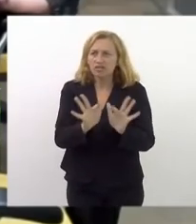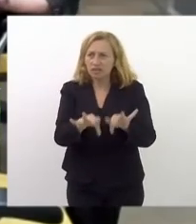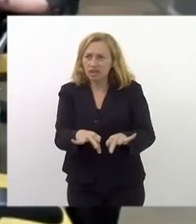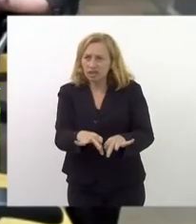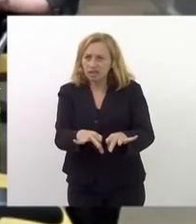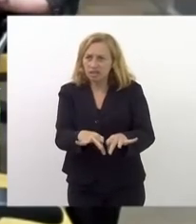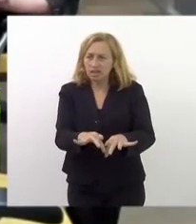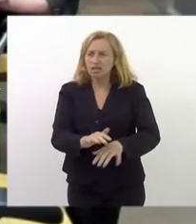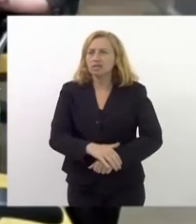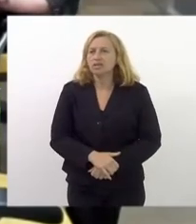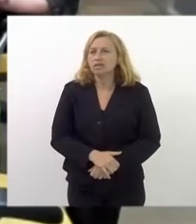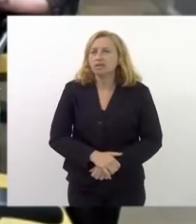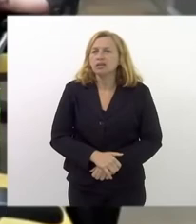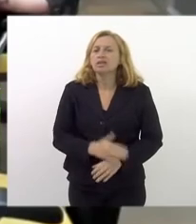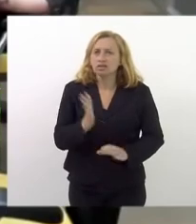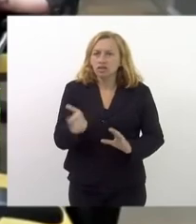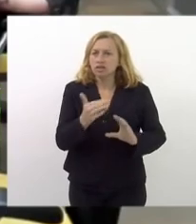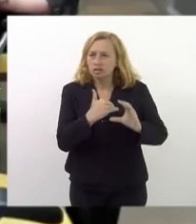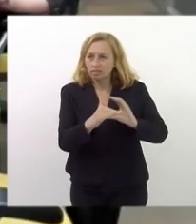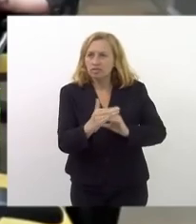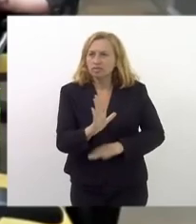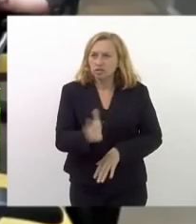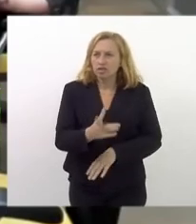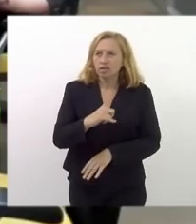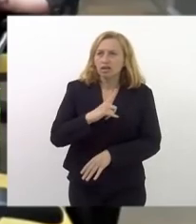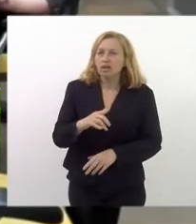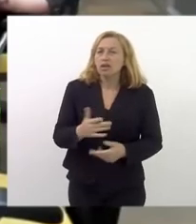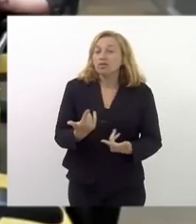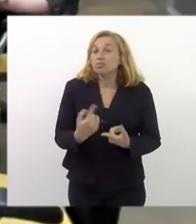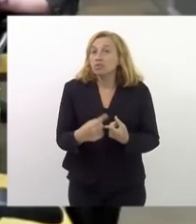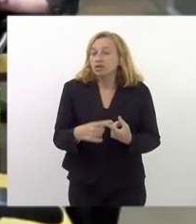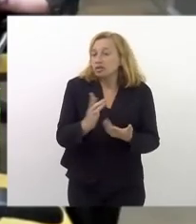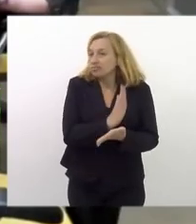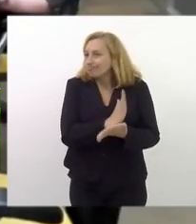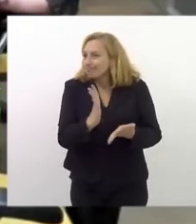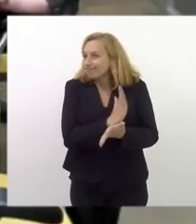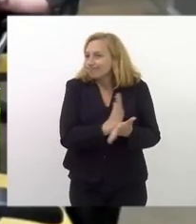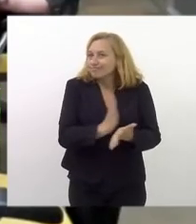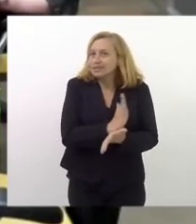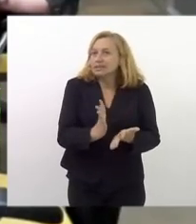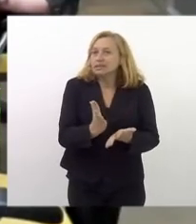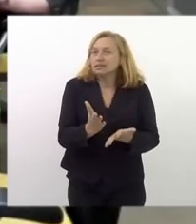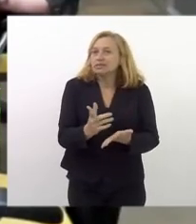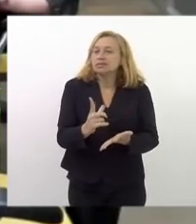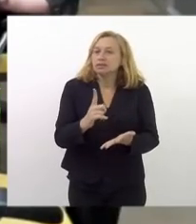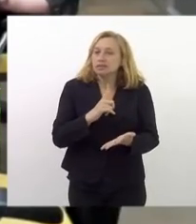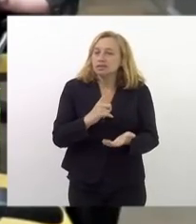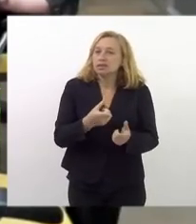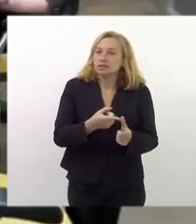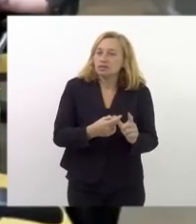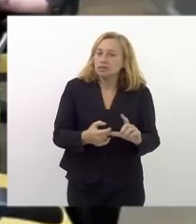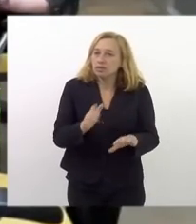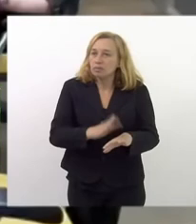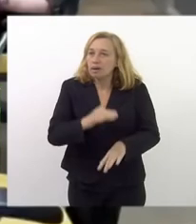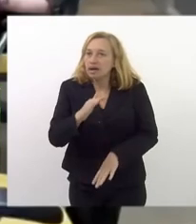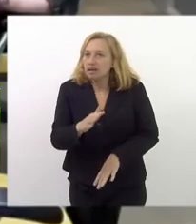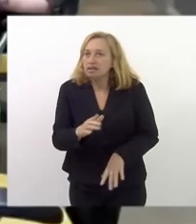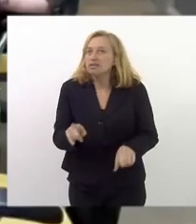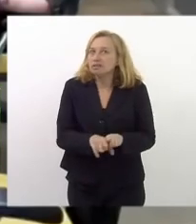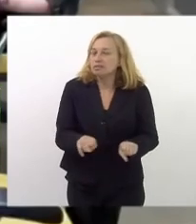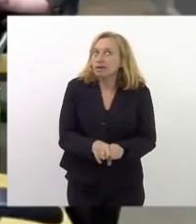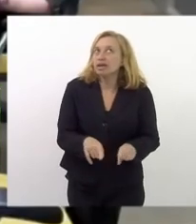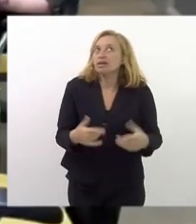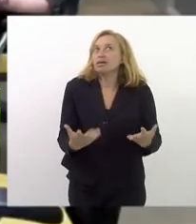gente tinha feito um encaminhamento. Até porque, às vezes, tem o devedor contumaz e tem a questão também